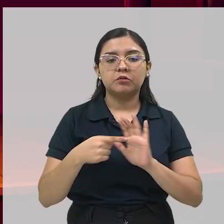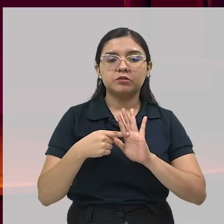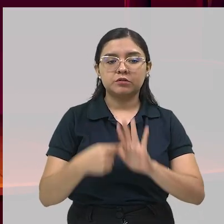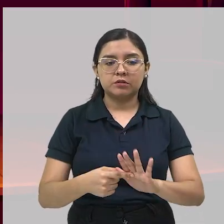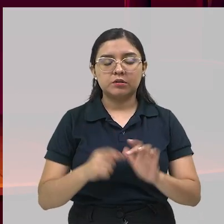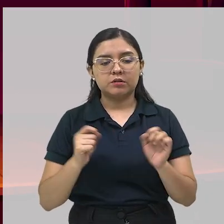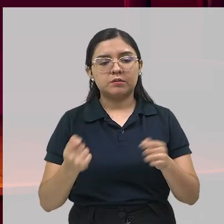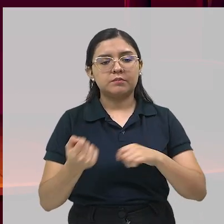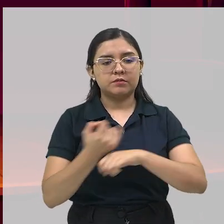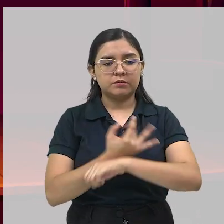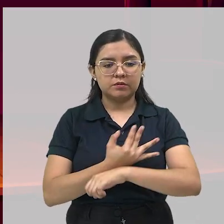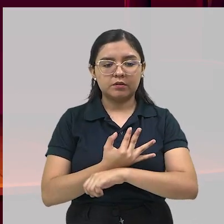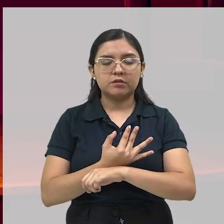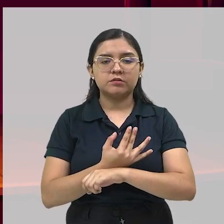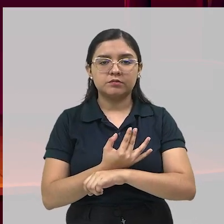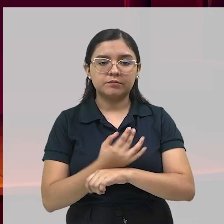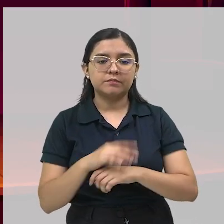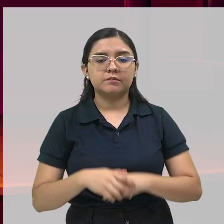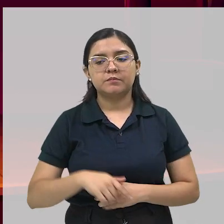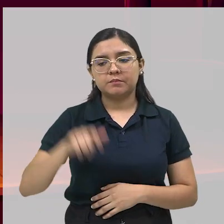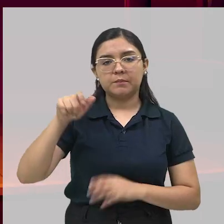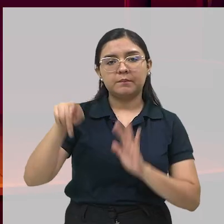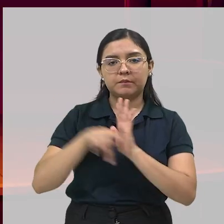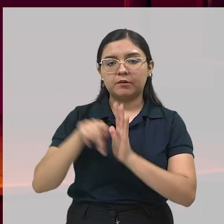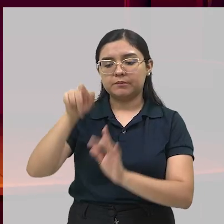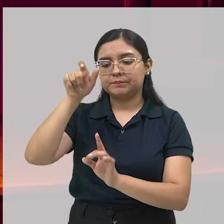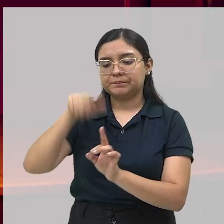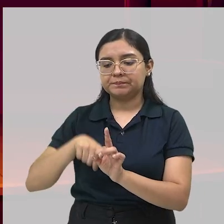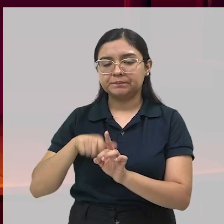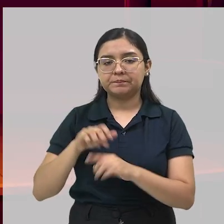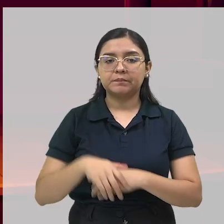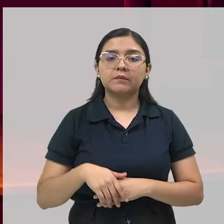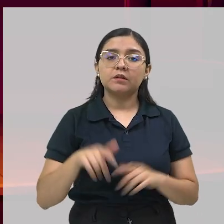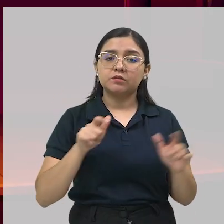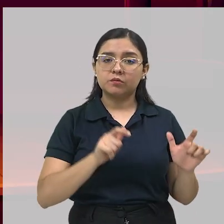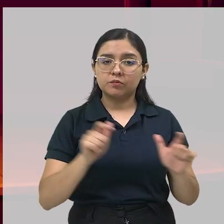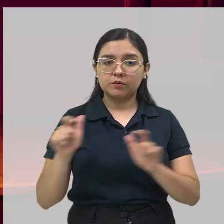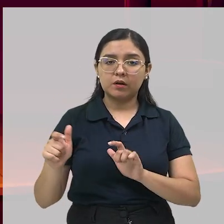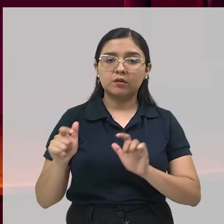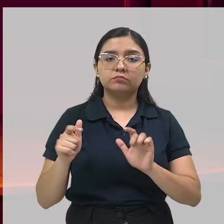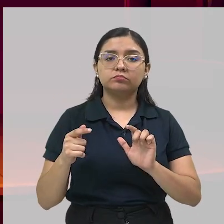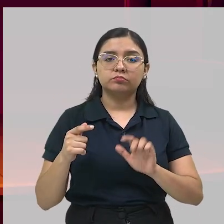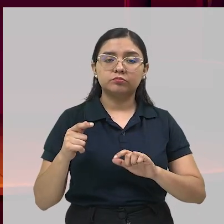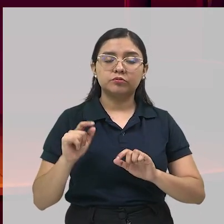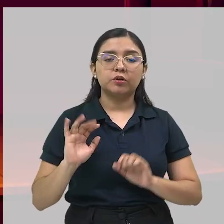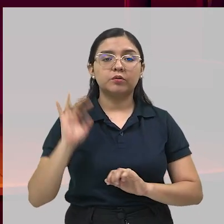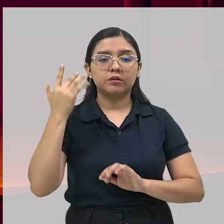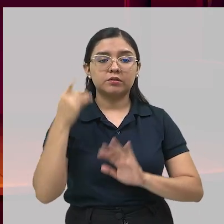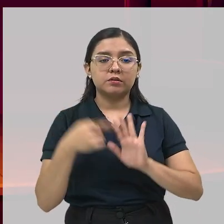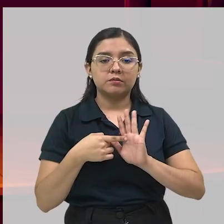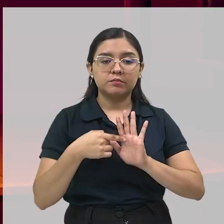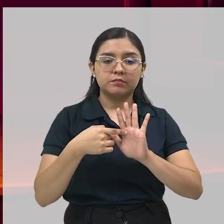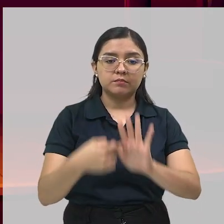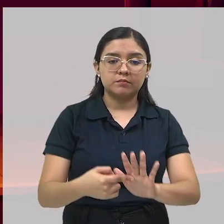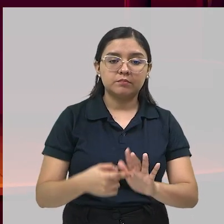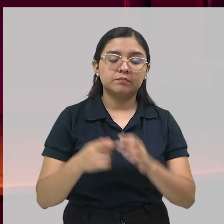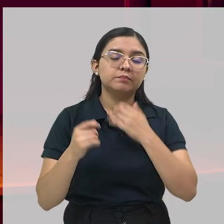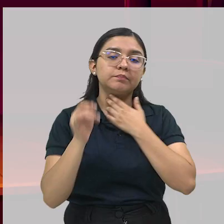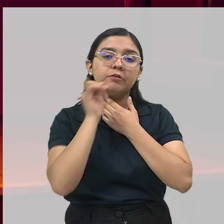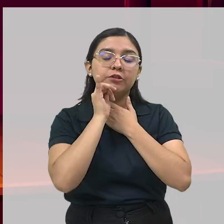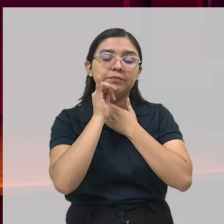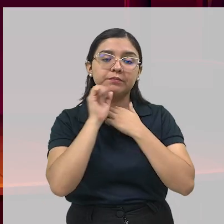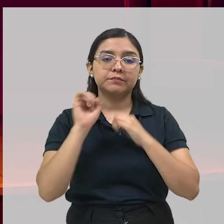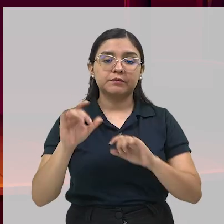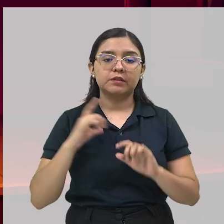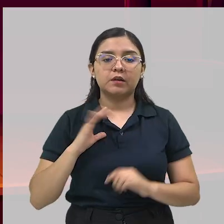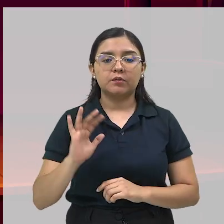emocionais e patológicos do personagem. Então, o cenário, esses espaços da apresentação, eles vão ambientar. Se é uma cena que